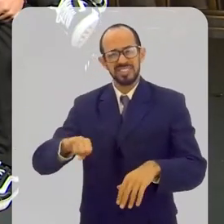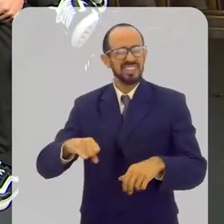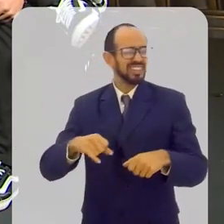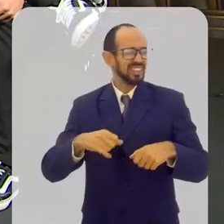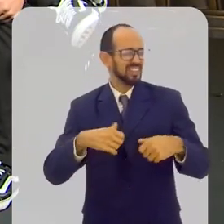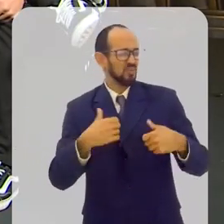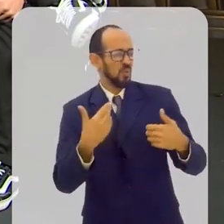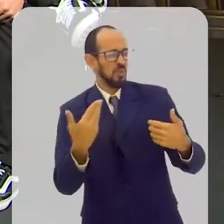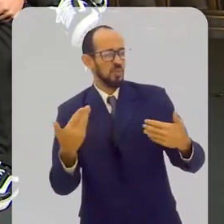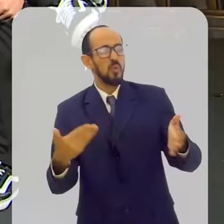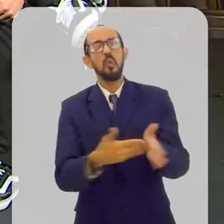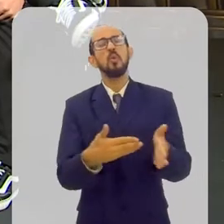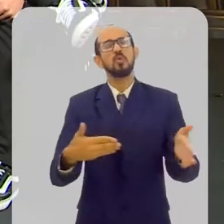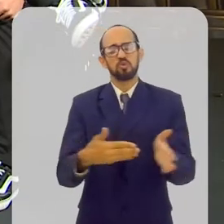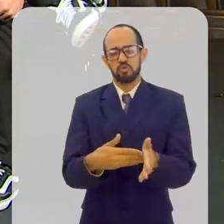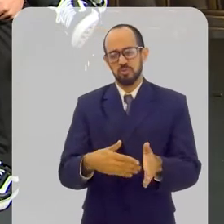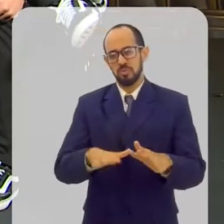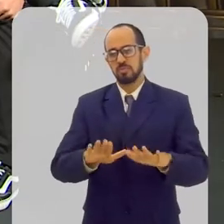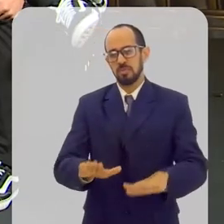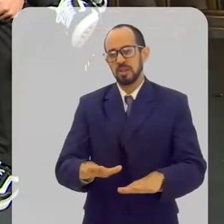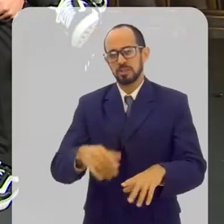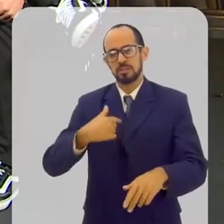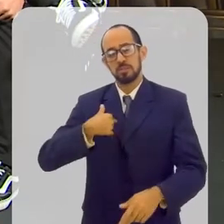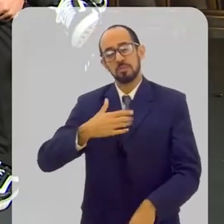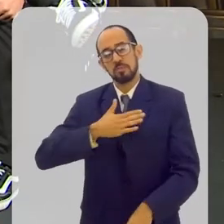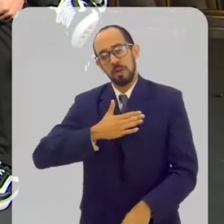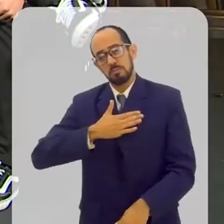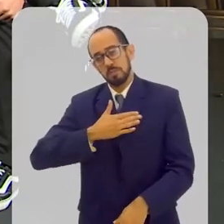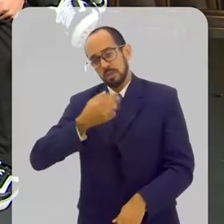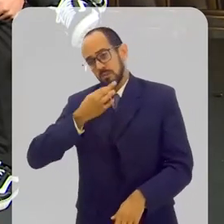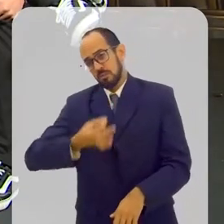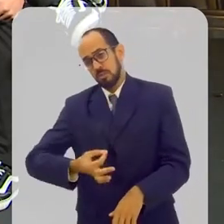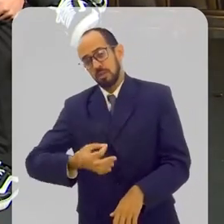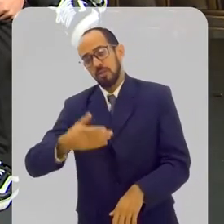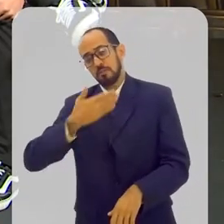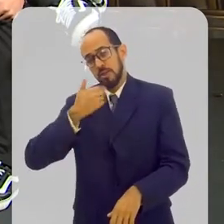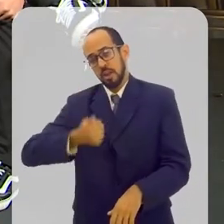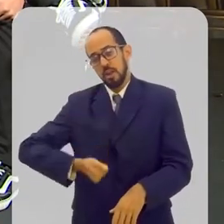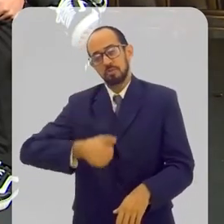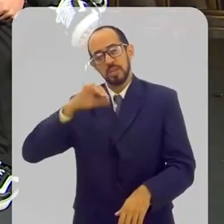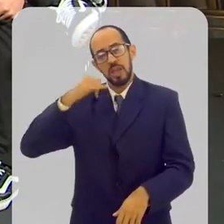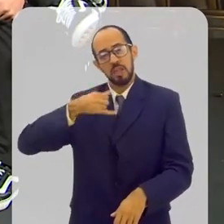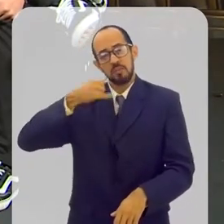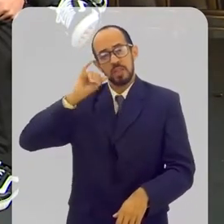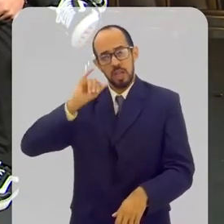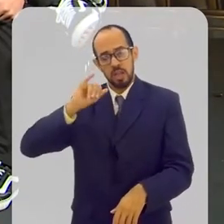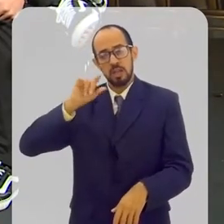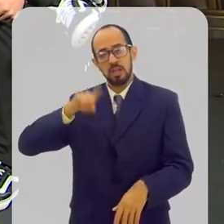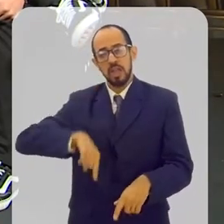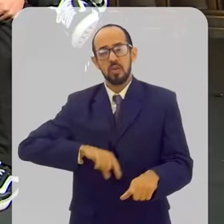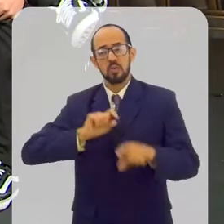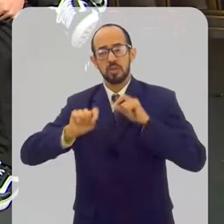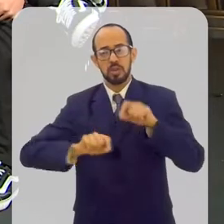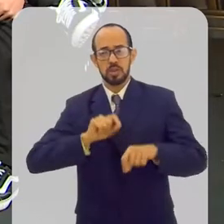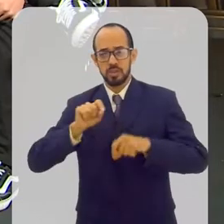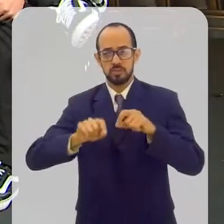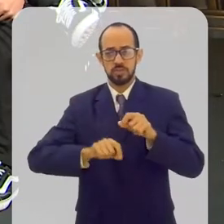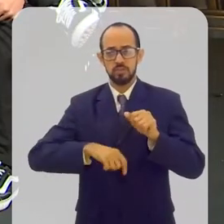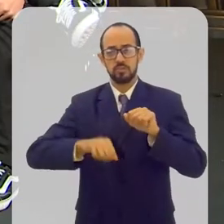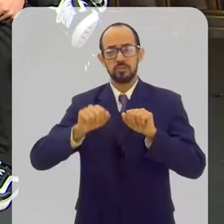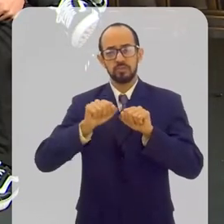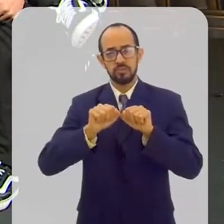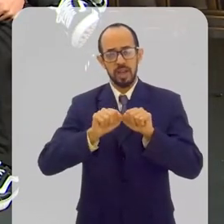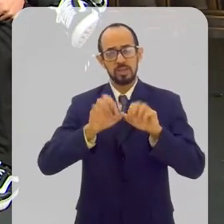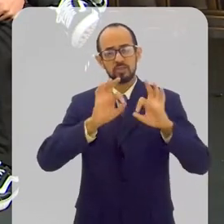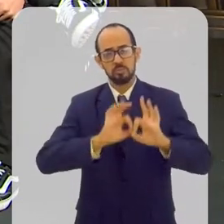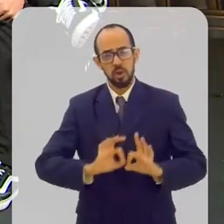sabe, última questão. Mas eu prefiro a prevenção. Eu prefiro, assim,